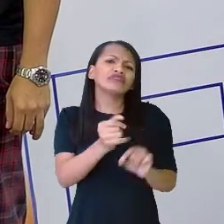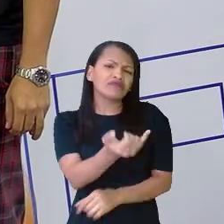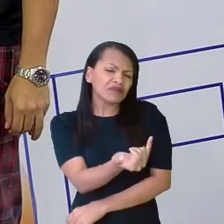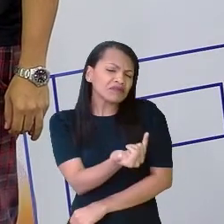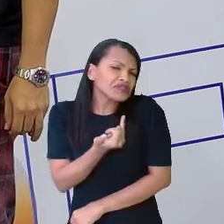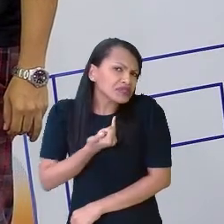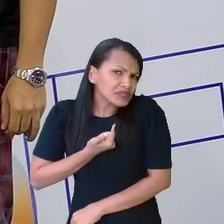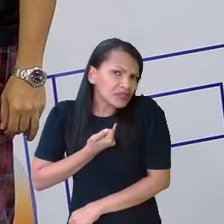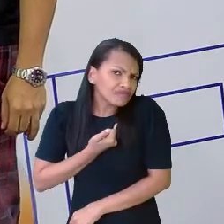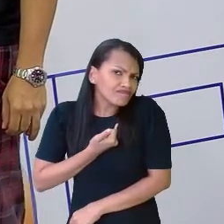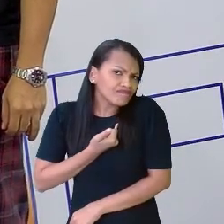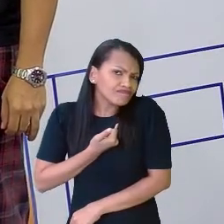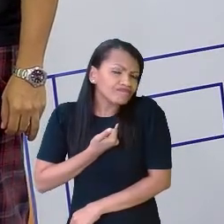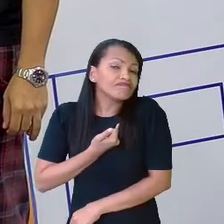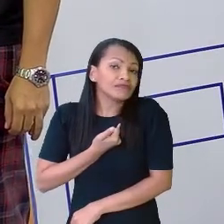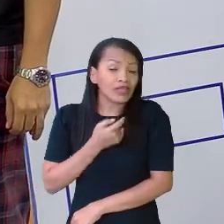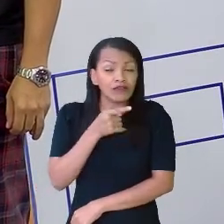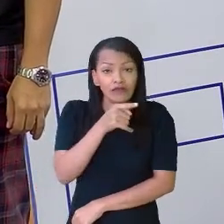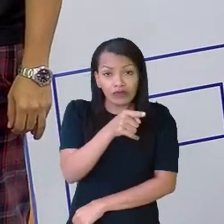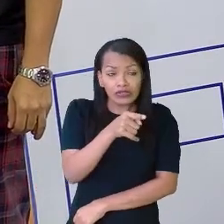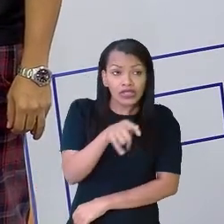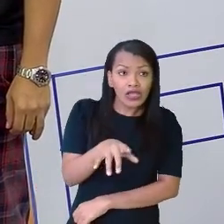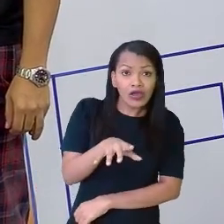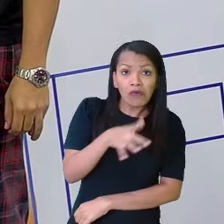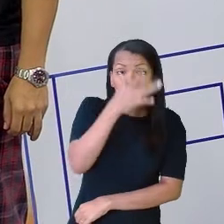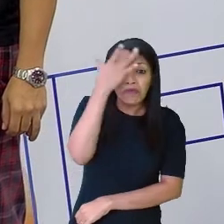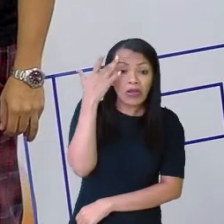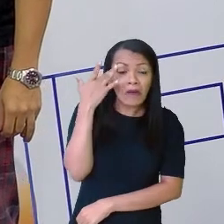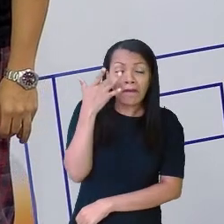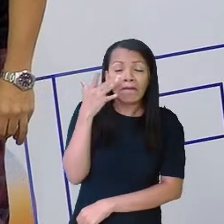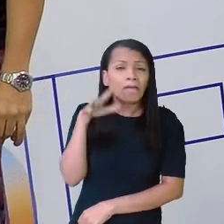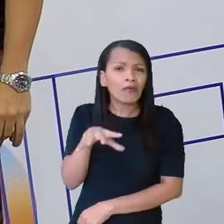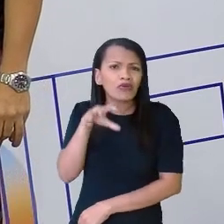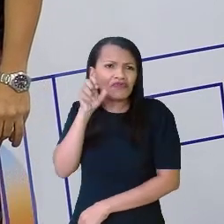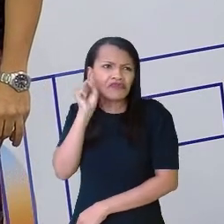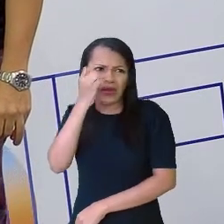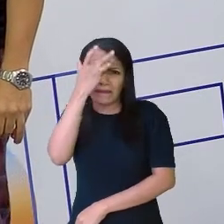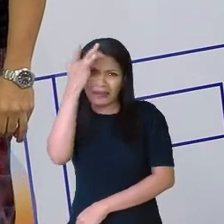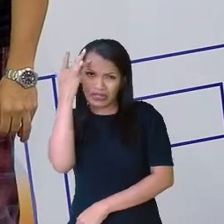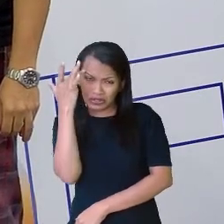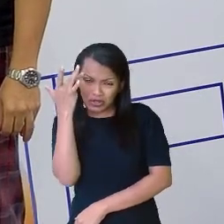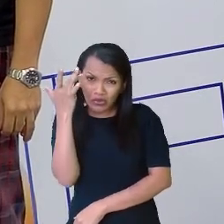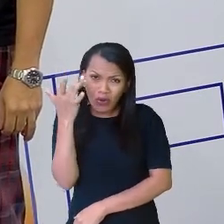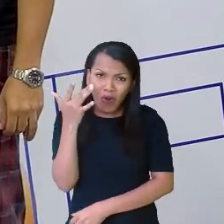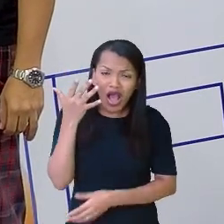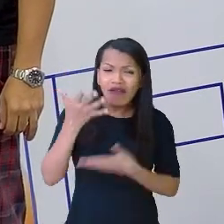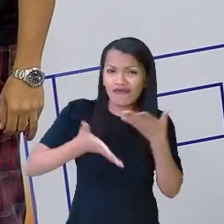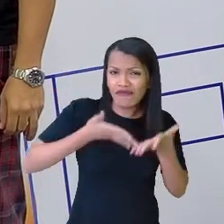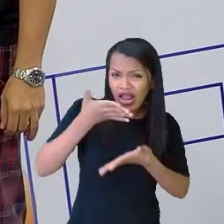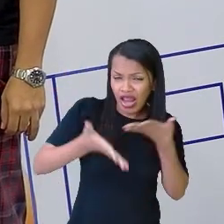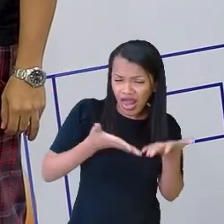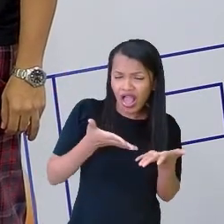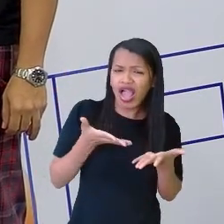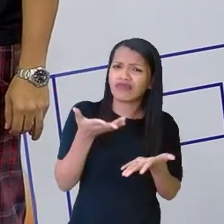contar? Você apenas ouviu alguém falar? É realmente verdade?